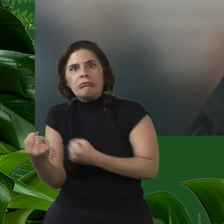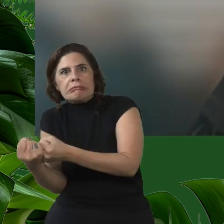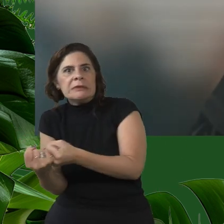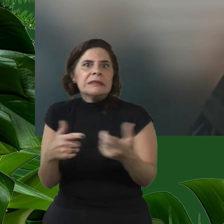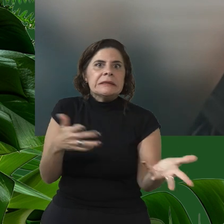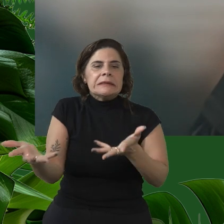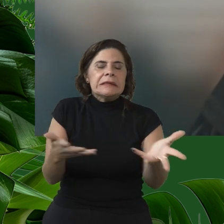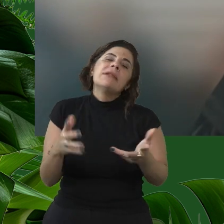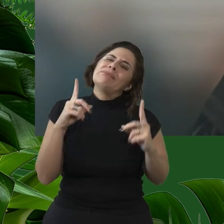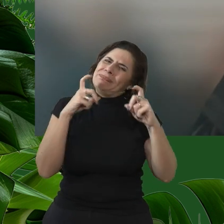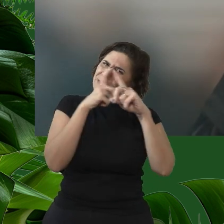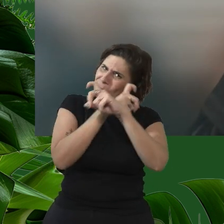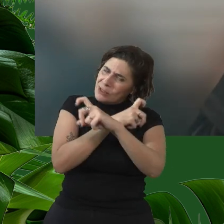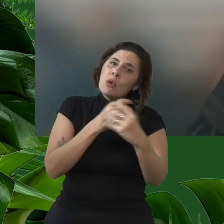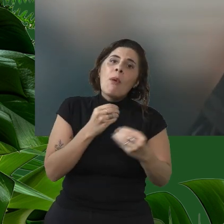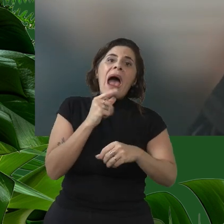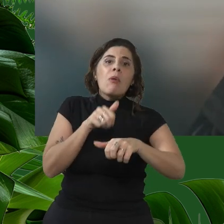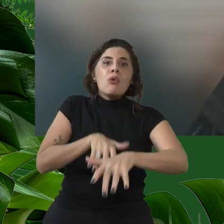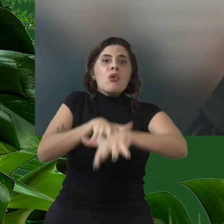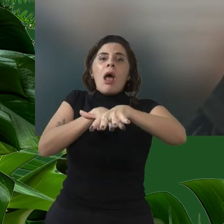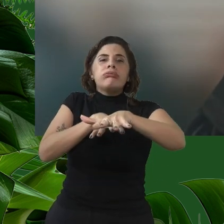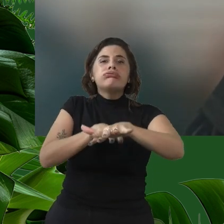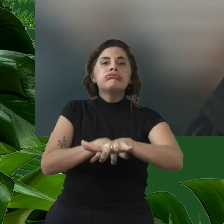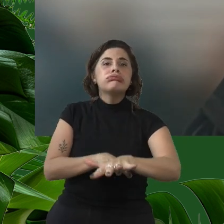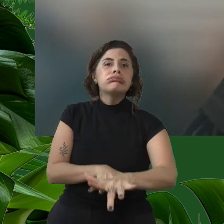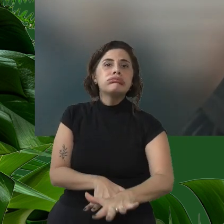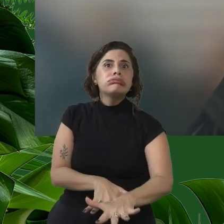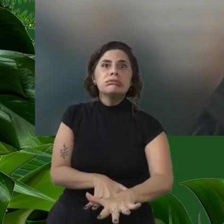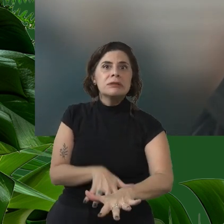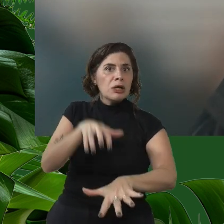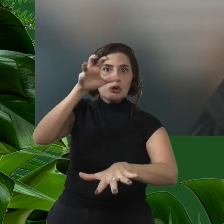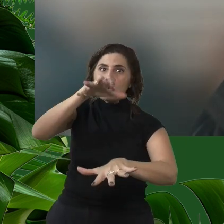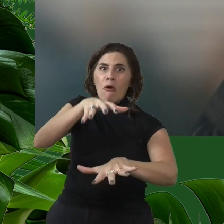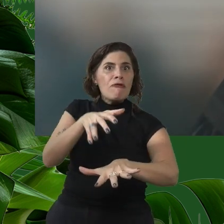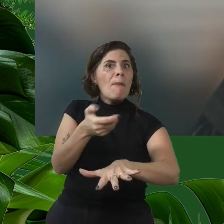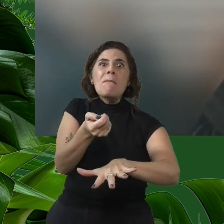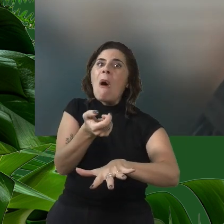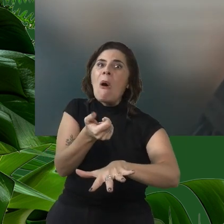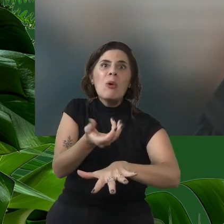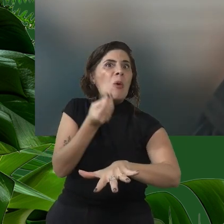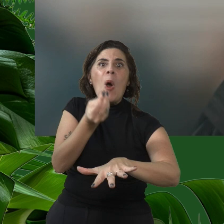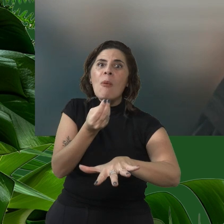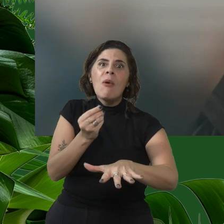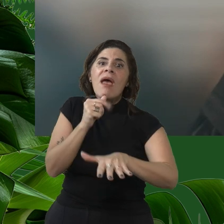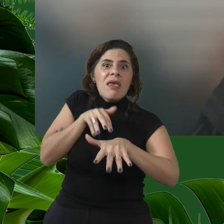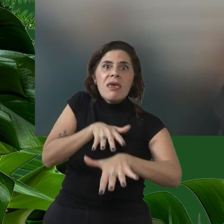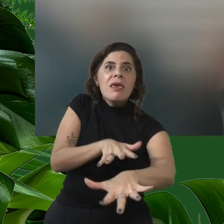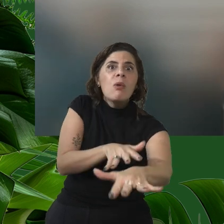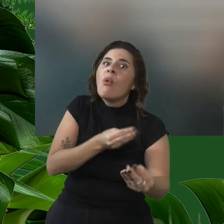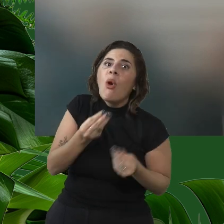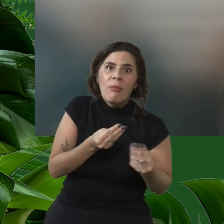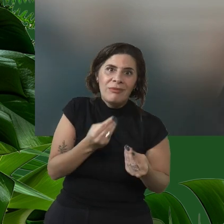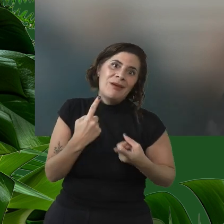se comportam em momentos de estiagem tão severos como esse, né, que a gente viveu há cerca de 4, 5 anos. E aí foi